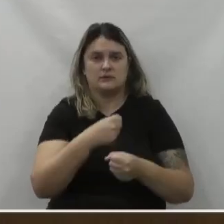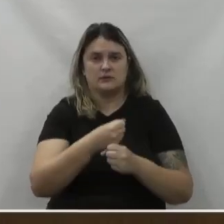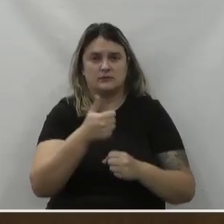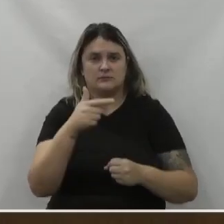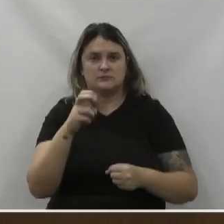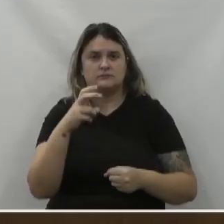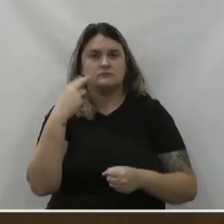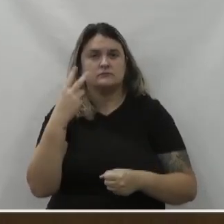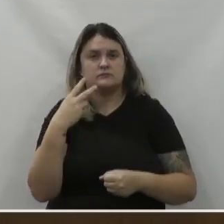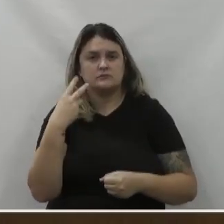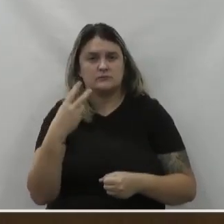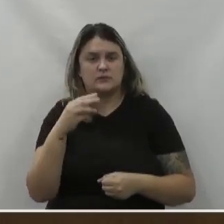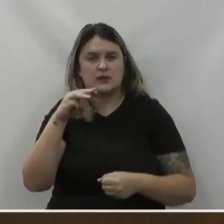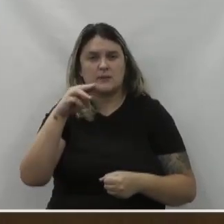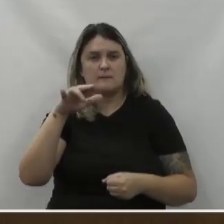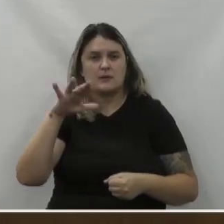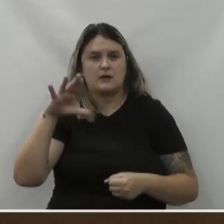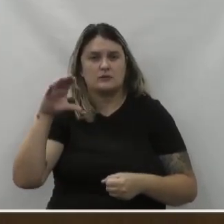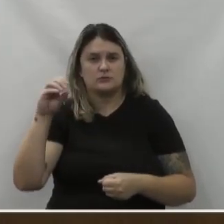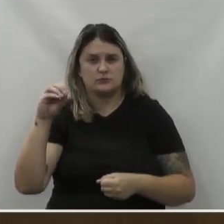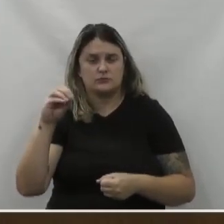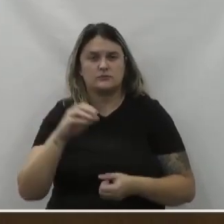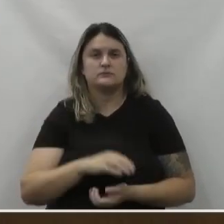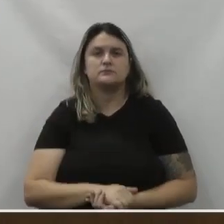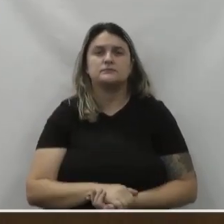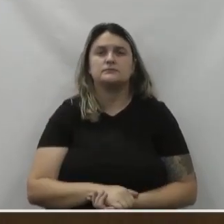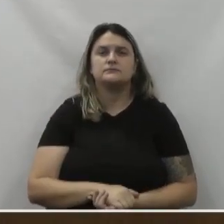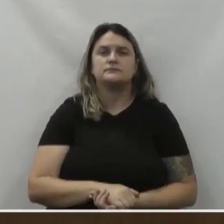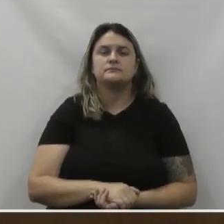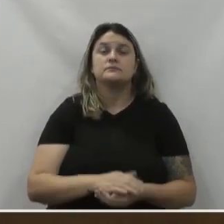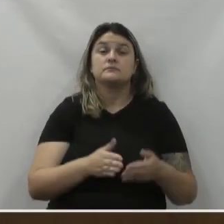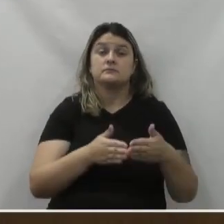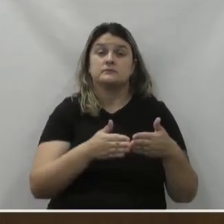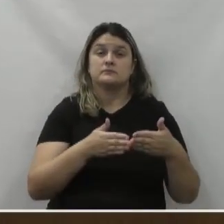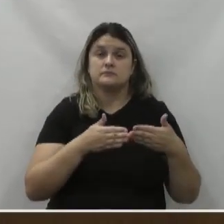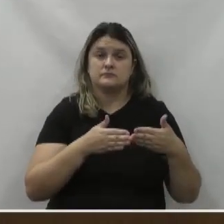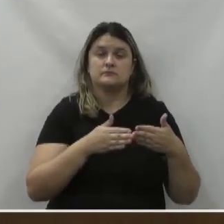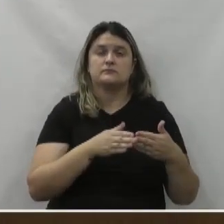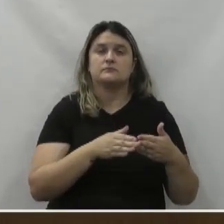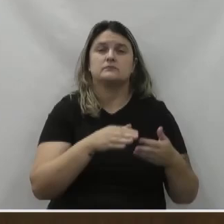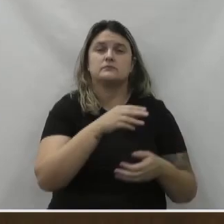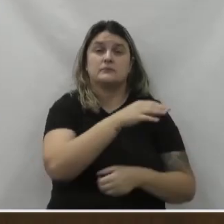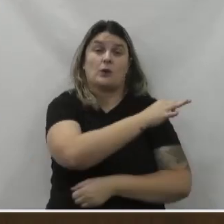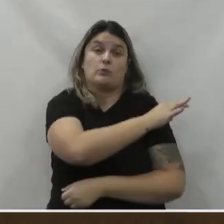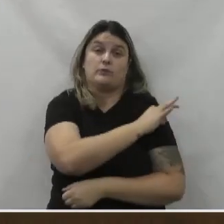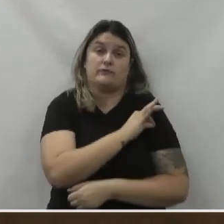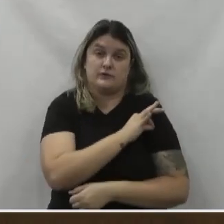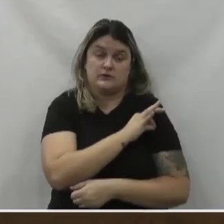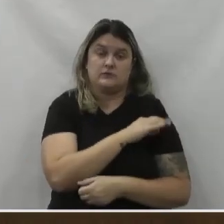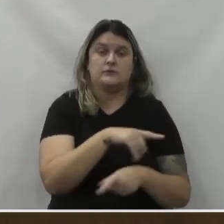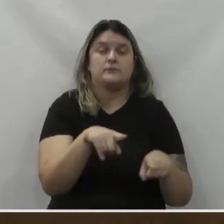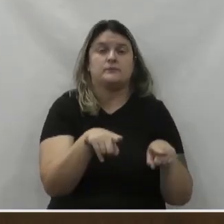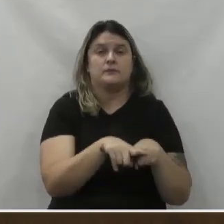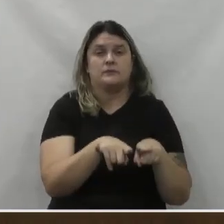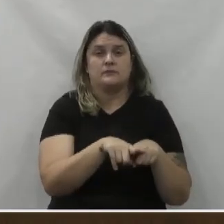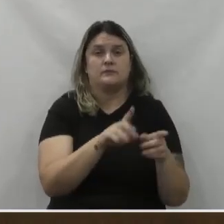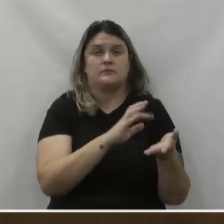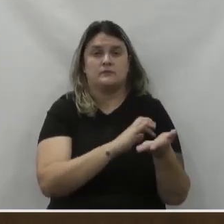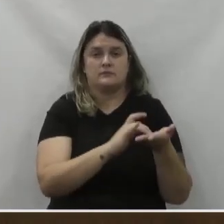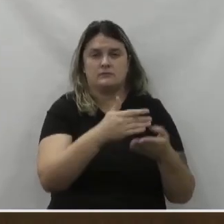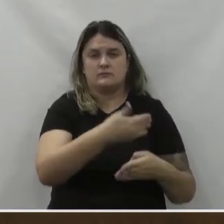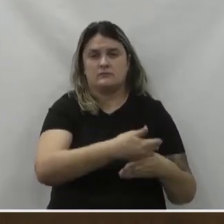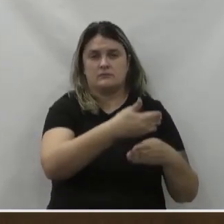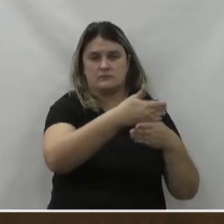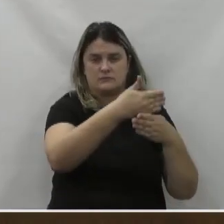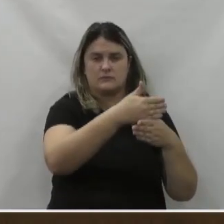187/2025, do vereador Márcio Fernando Utzig. Ao excelentíssimo senhor prefeito municipal, por meio da Secretaria de Obras e